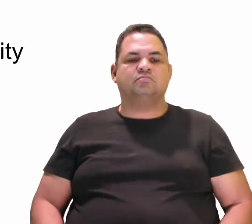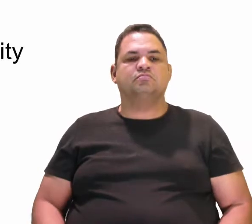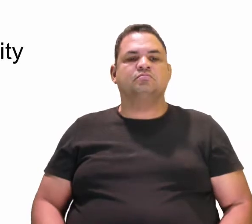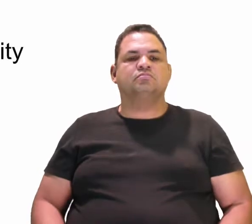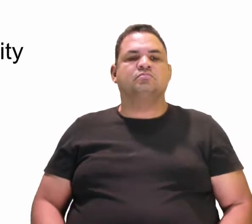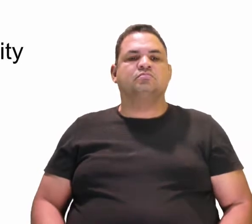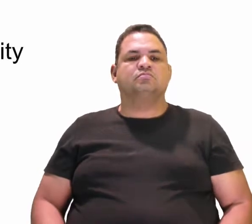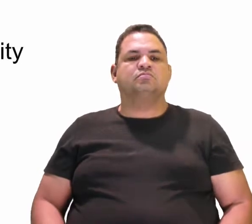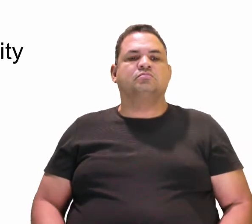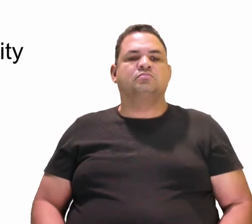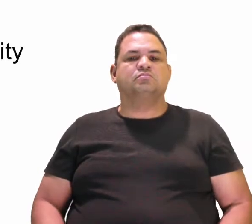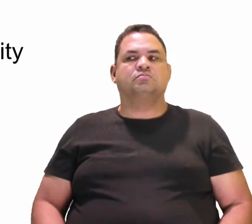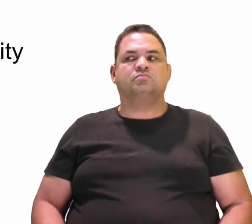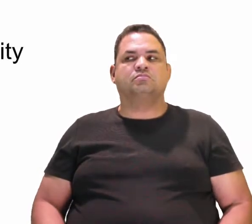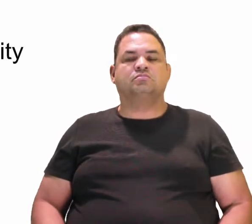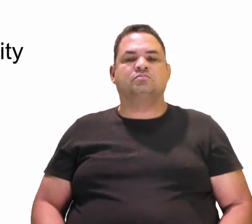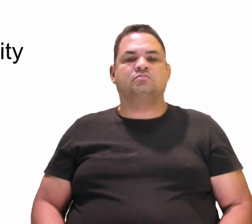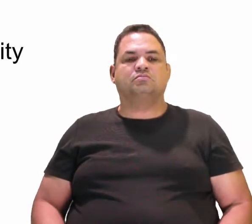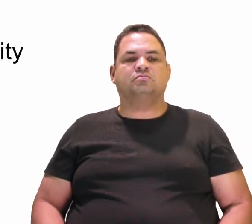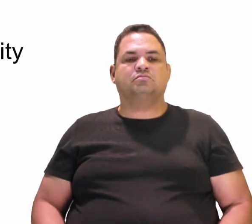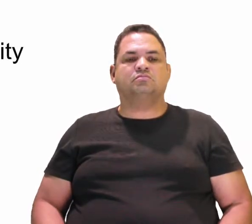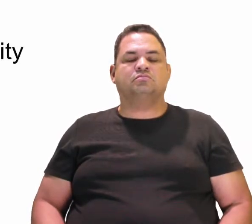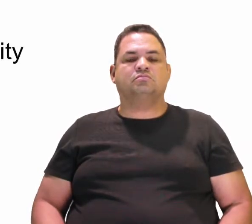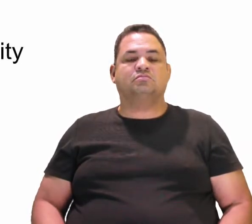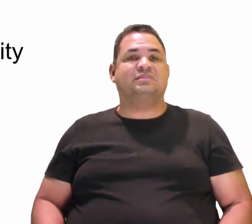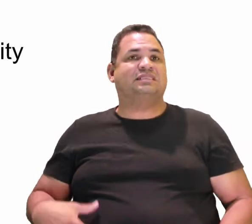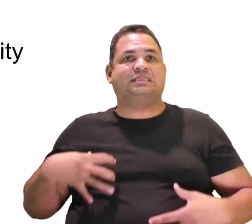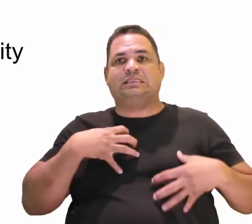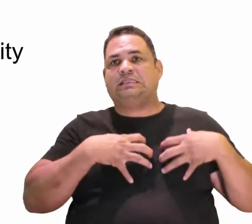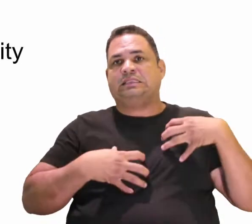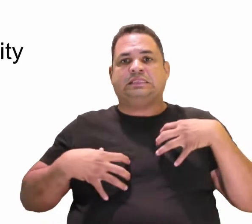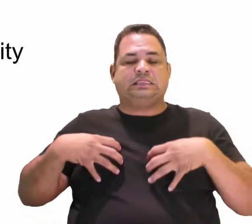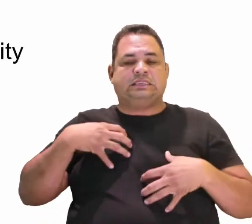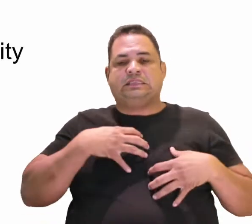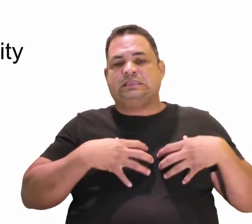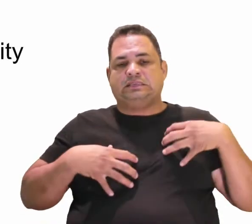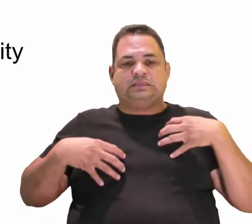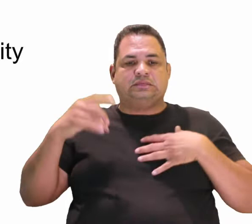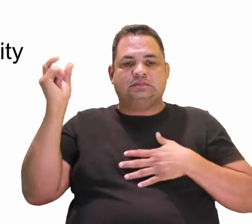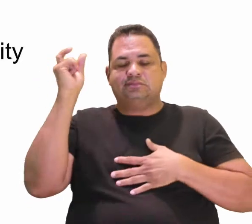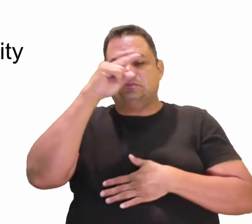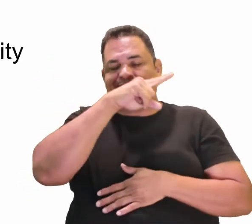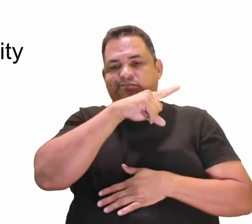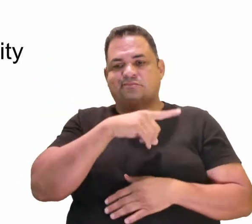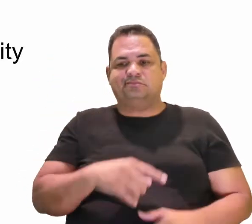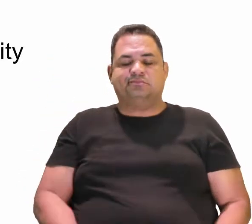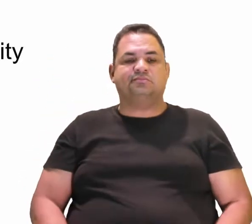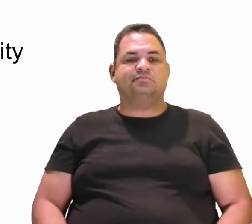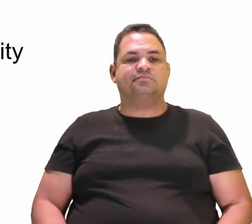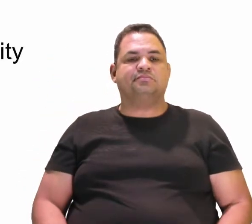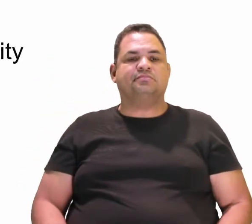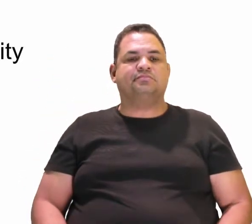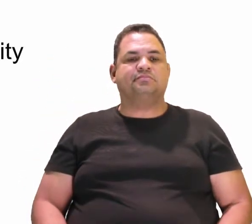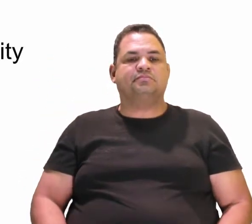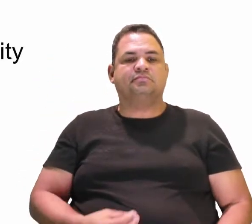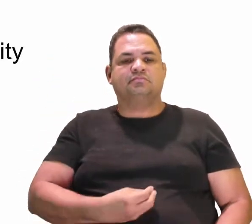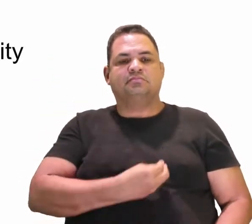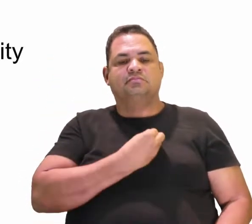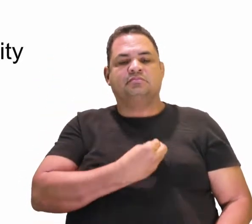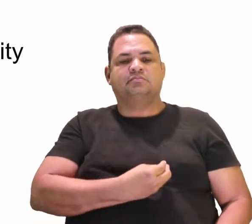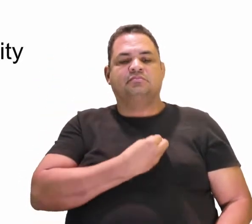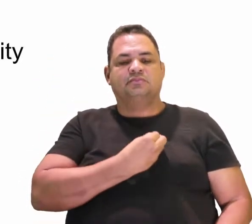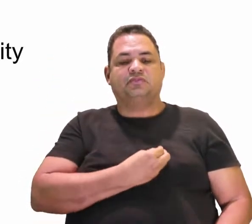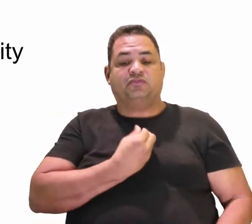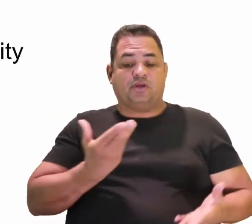Live in the present. Esse aqui, para quem tem ansiedade, mano, é difícil demais. Live in the present. Viver